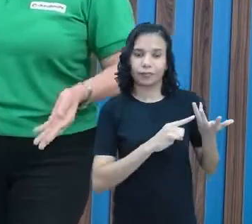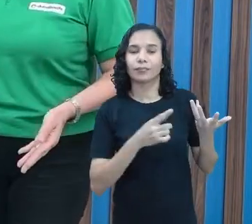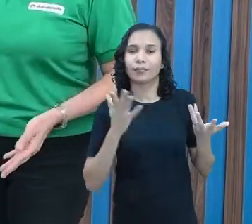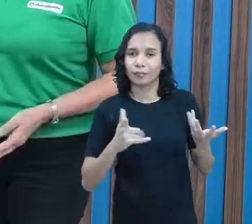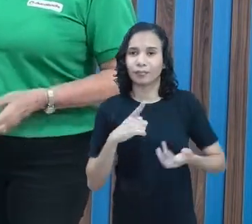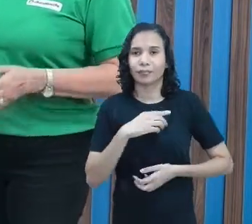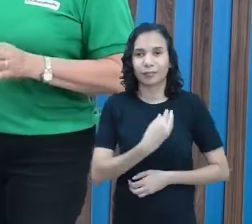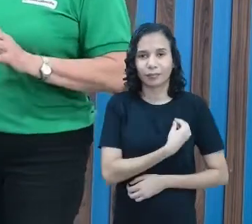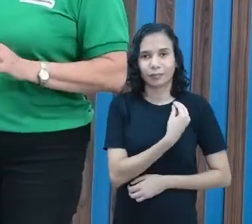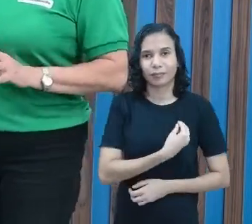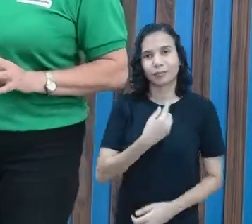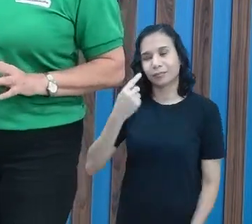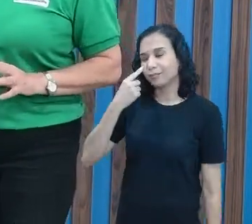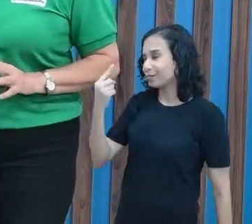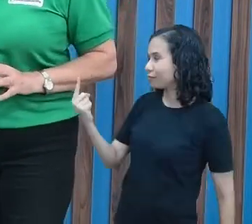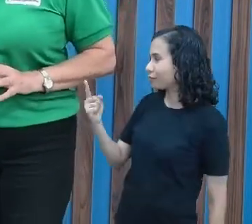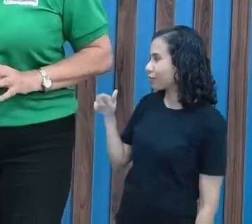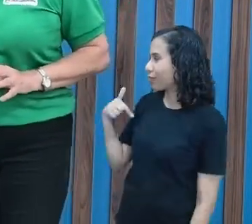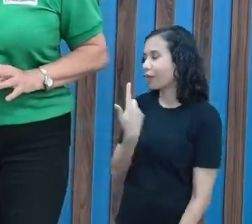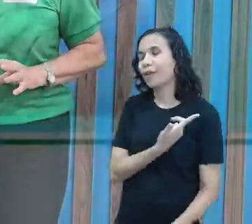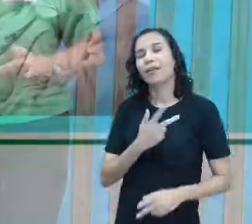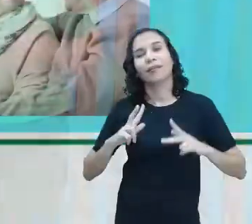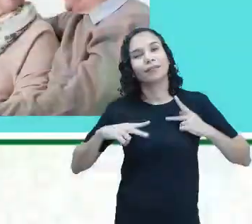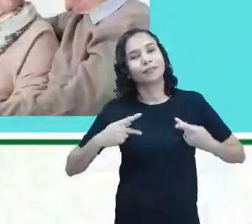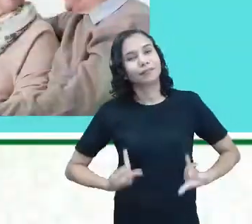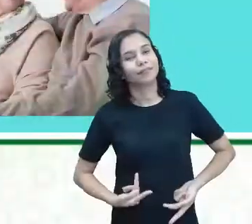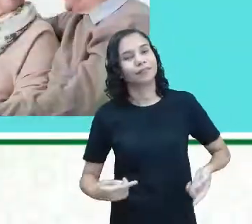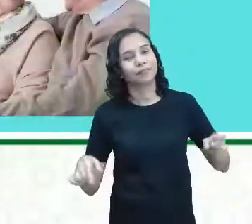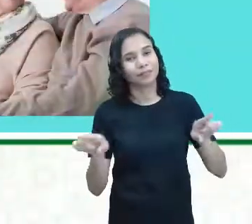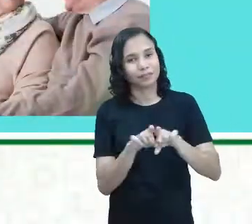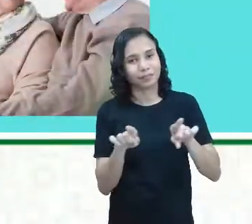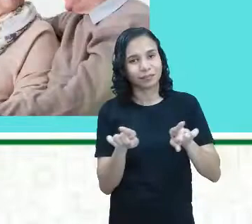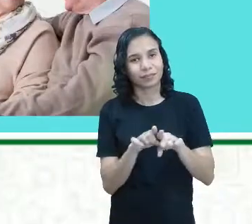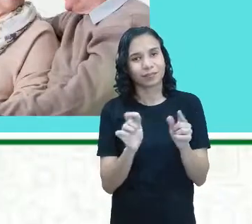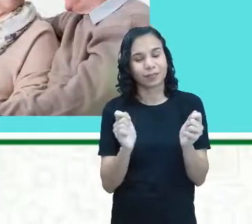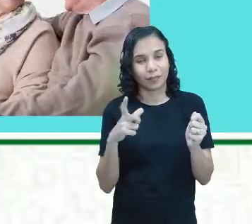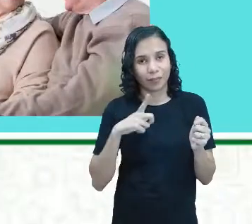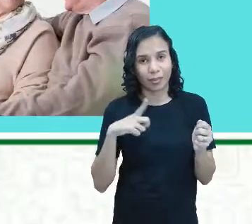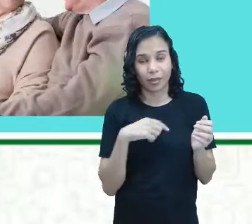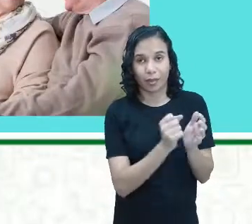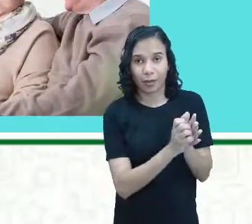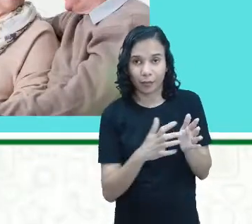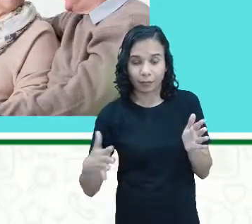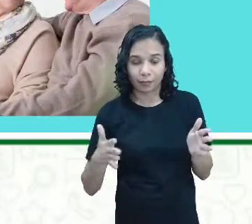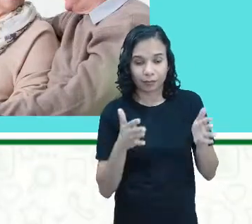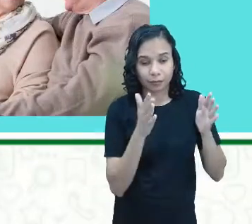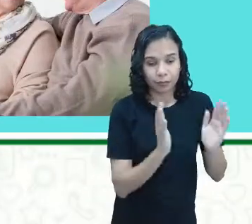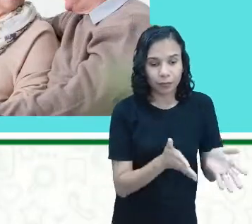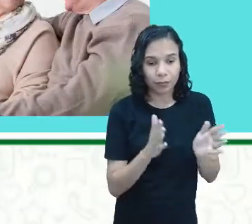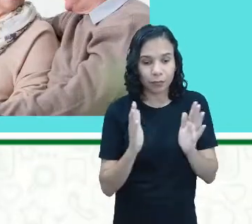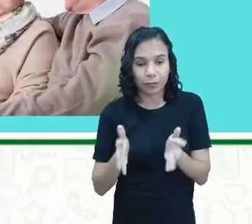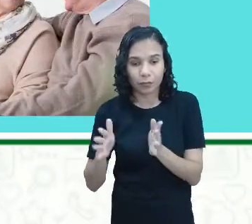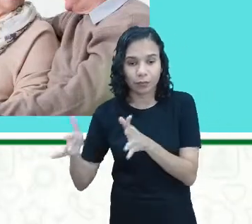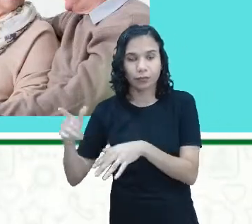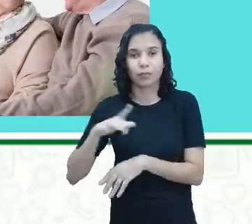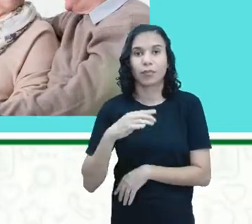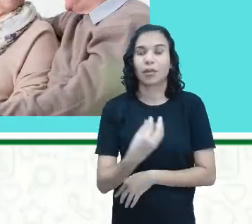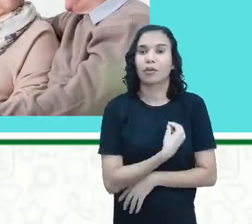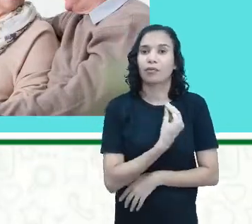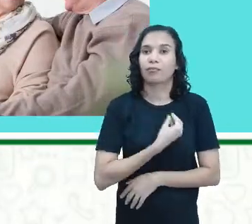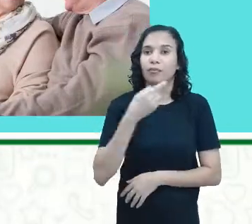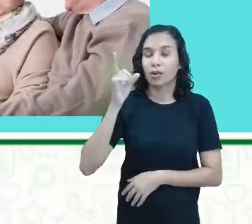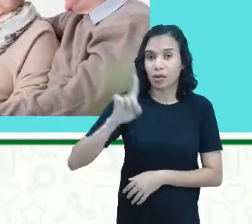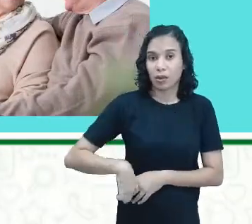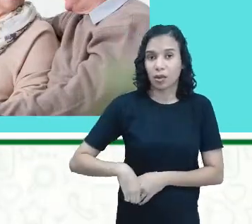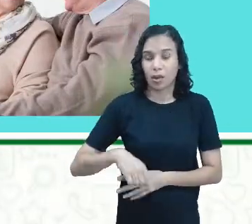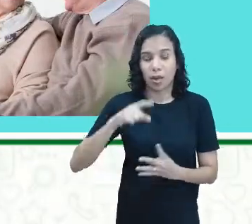aí, né? E nós, seres humanos também, nós passamos por fases na vida que são consideradas